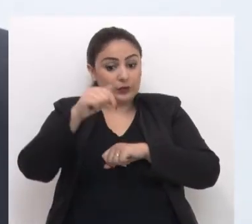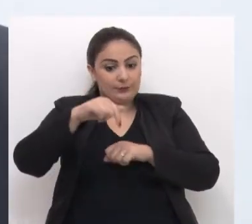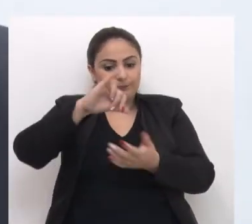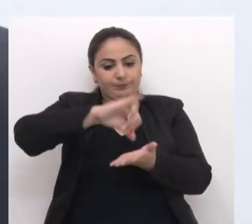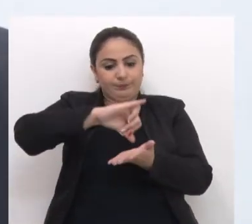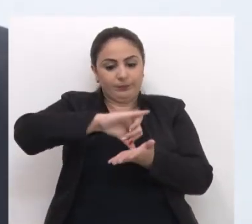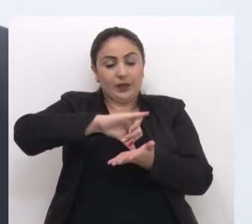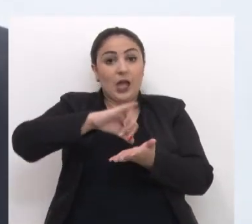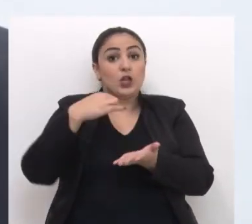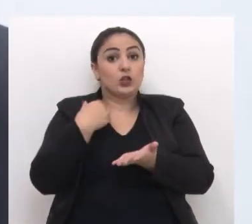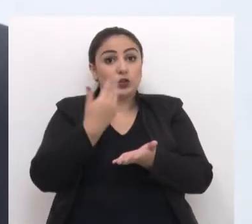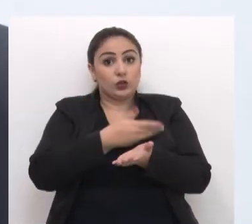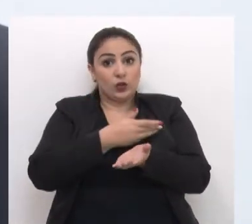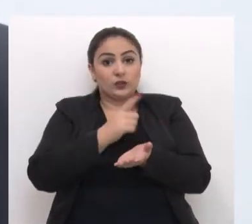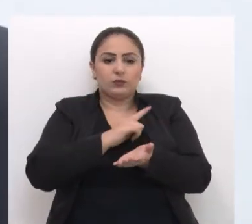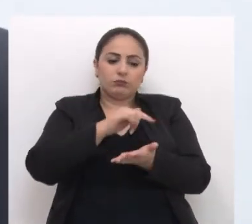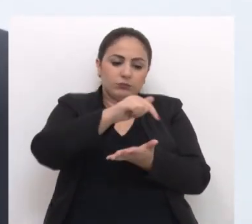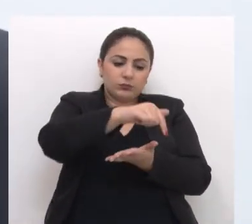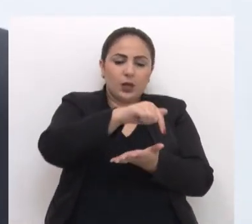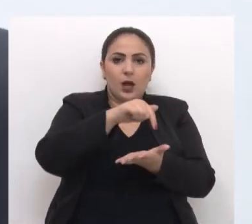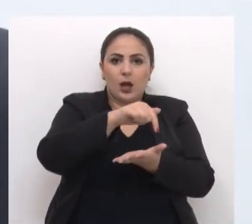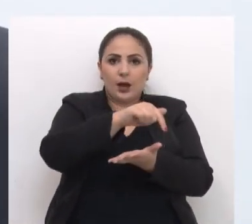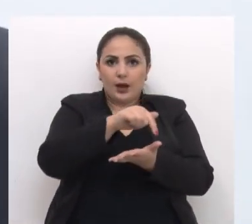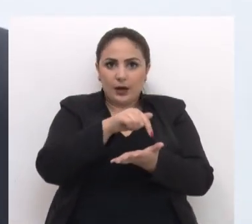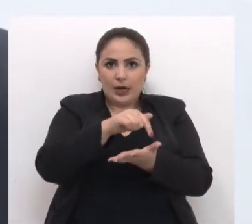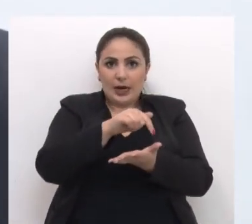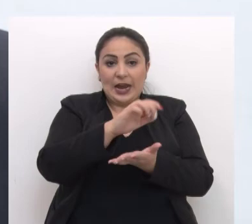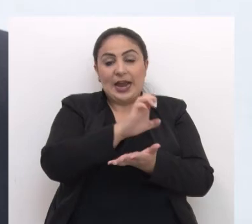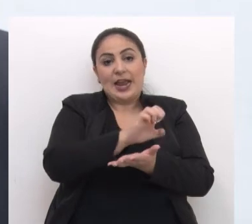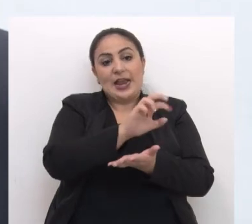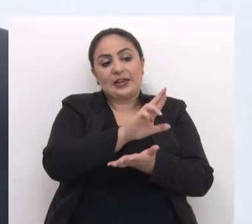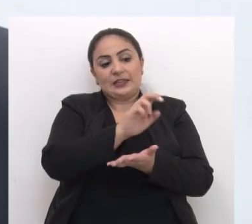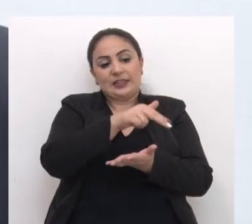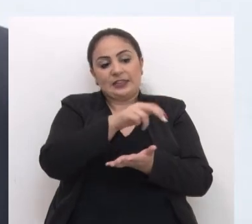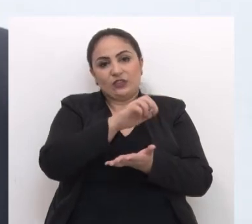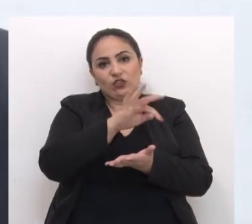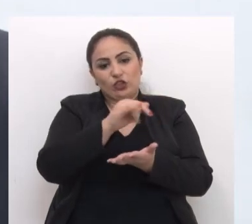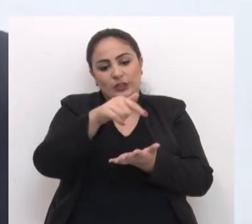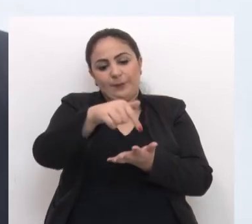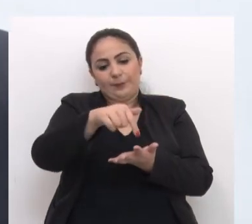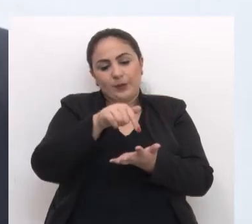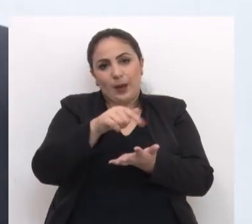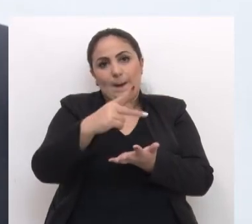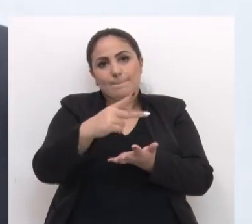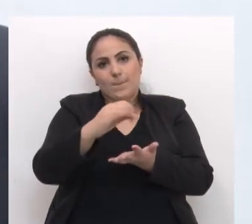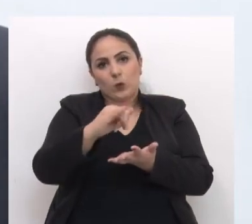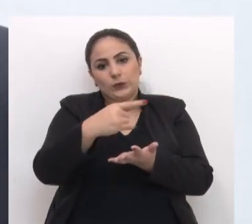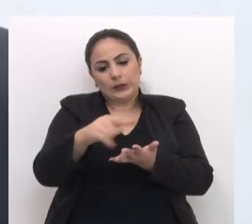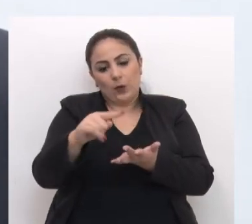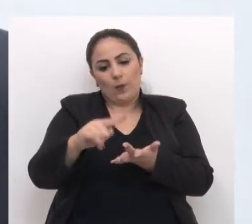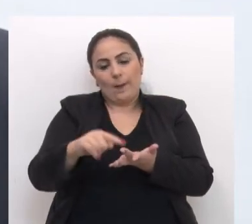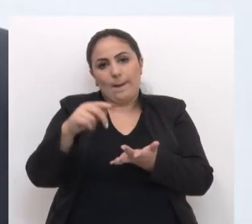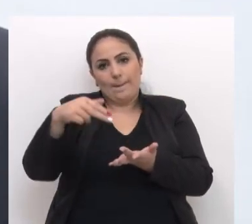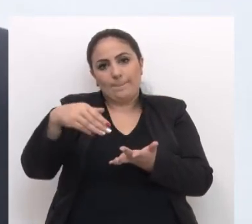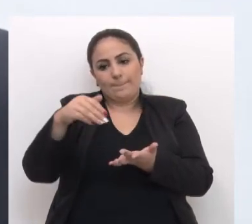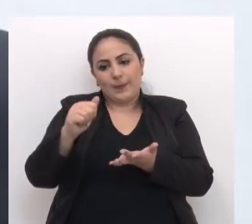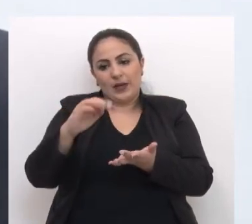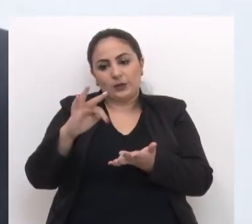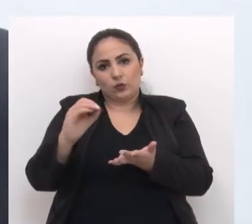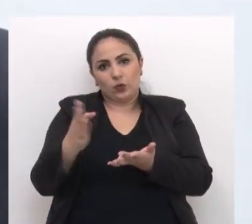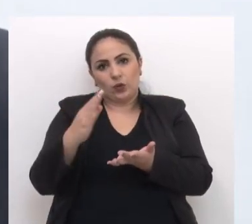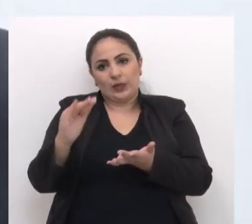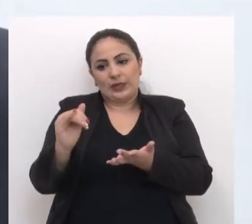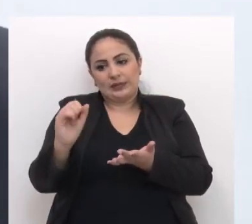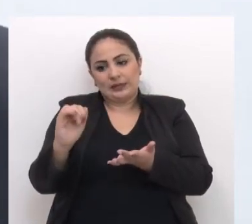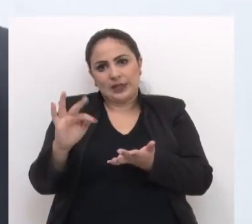Fundo. Nós, por essa medida provisória, receberíamos o município de Ernestina, o município de Pontão, Mato Castelhano, e há uma